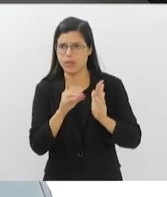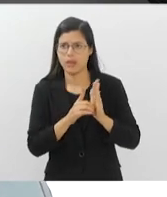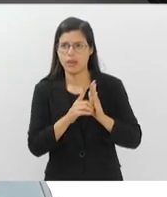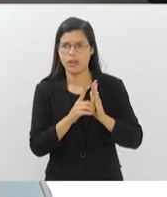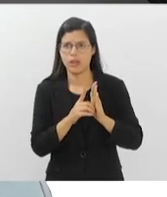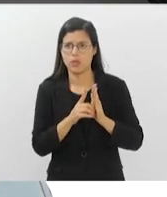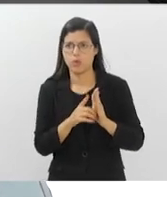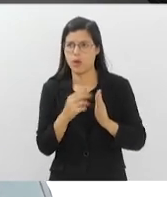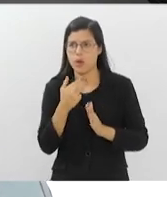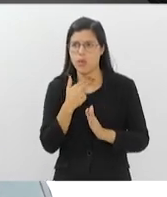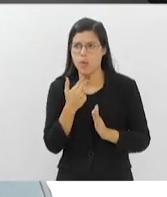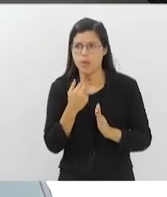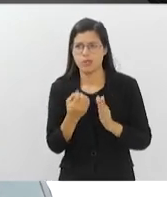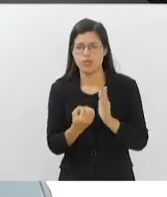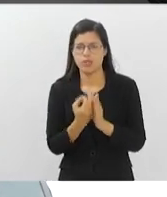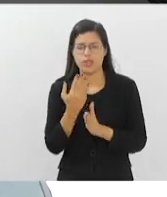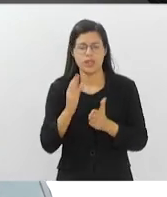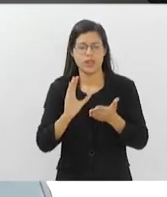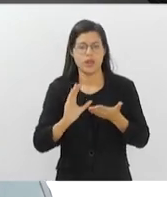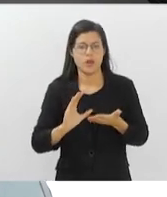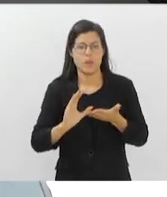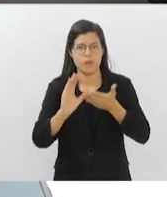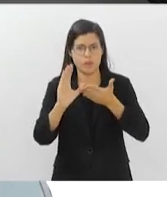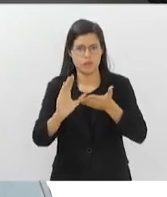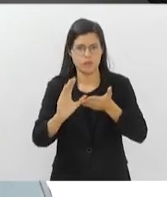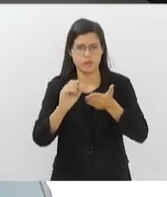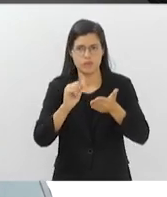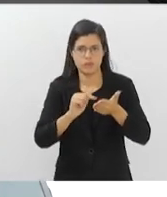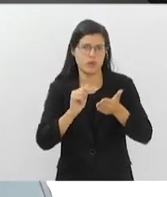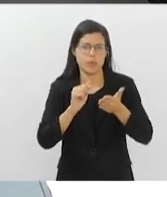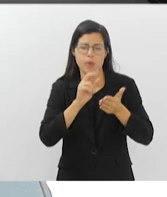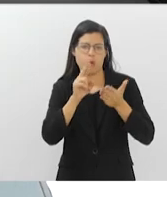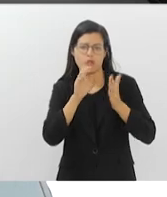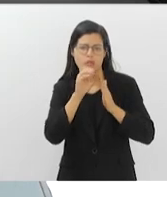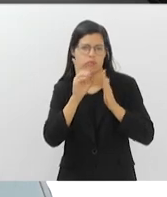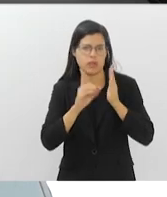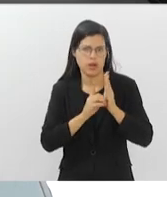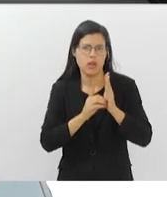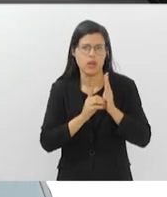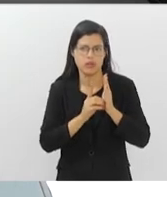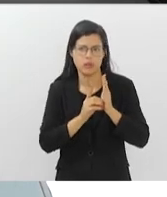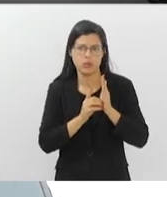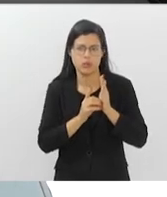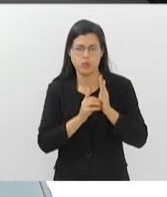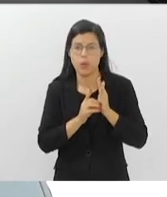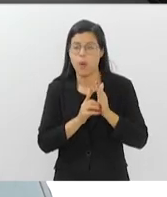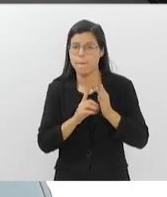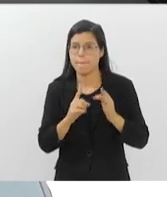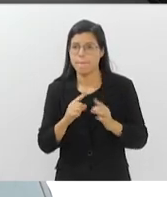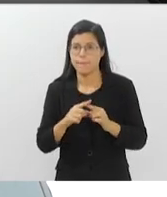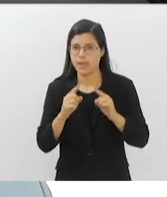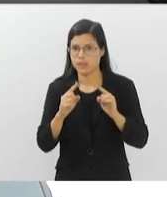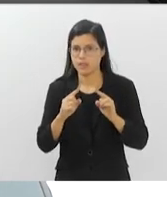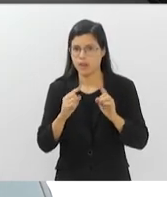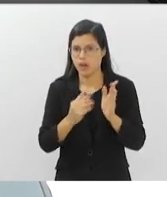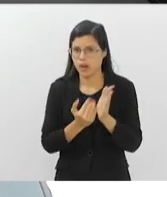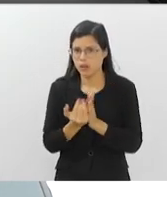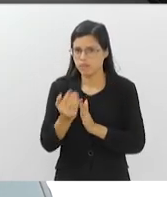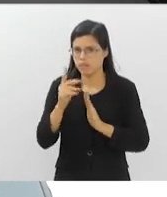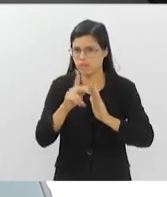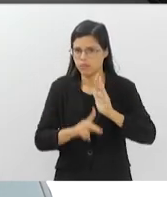criar o CONEMA por decreto, porque é uma instituição da administração. Agora, a origem do projeto de